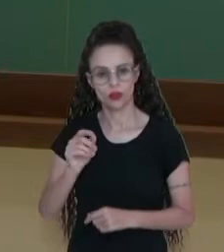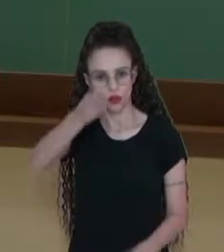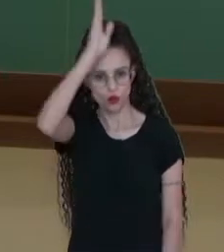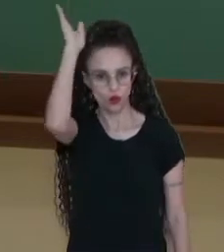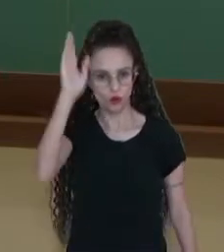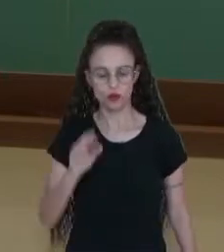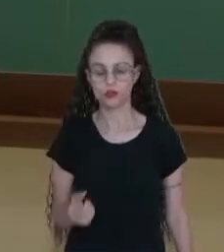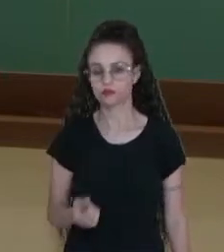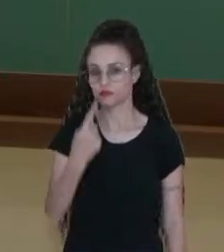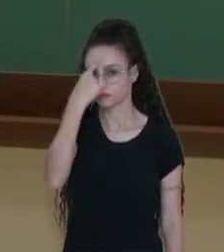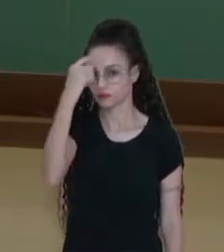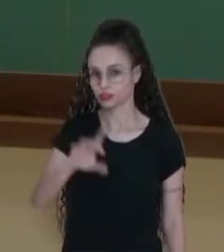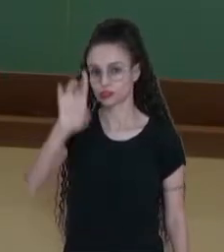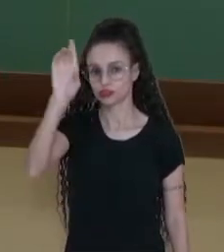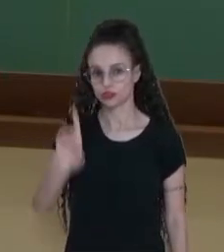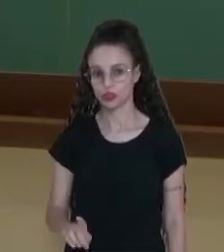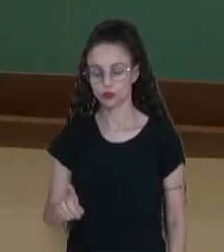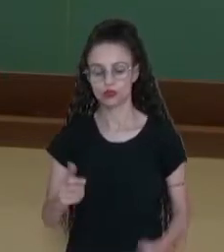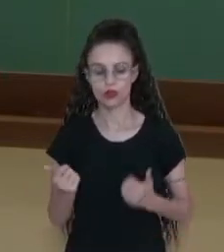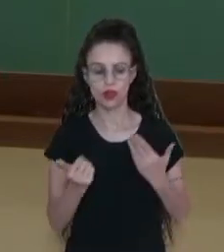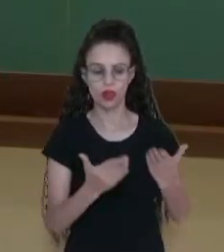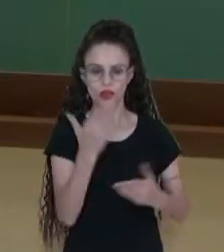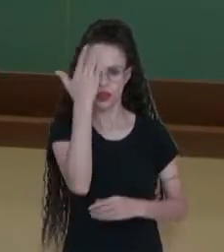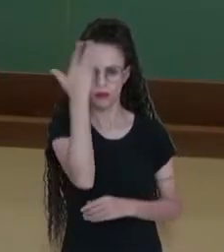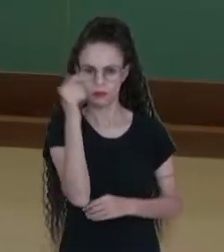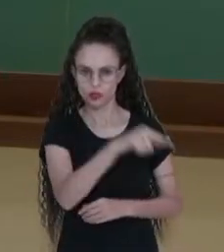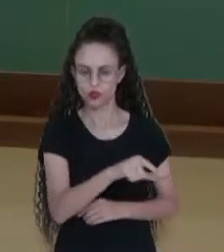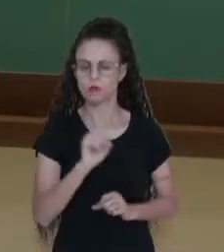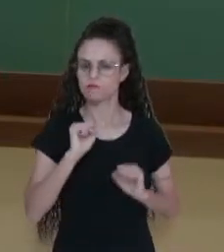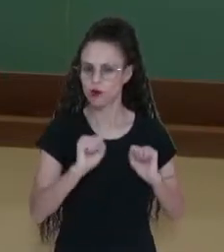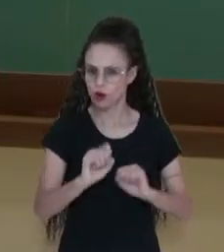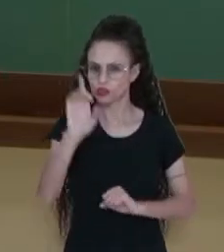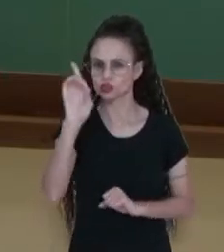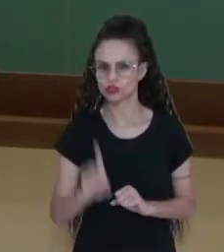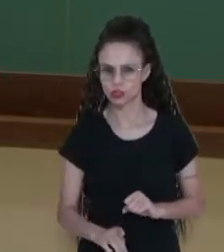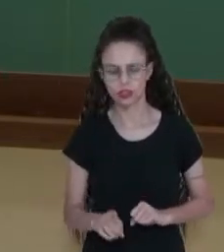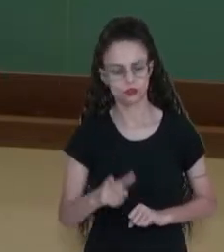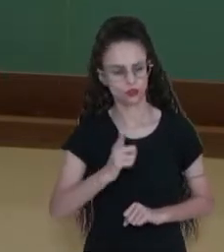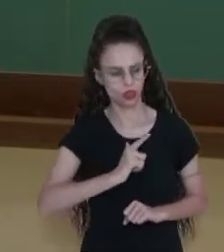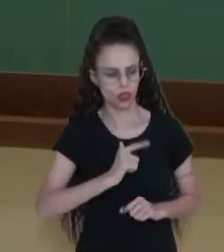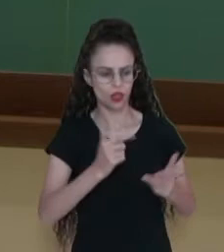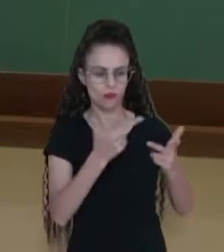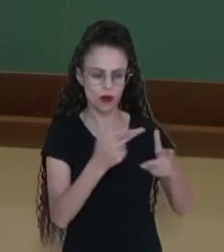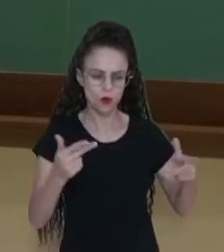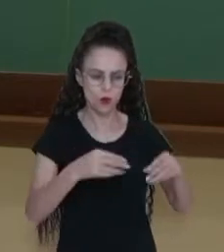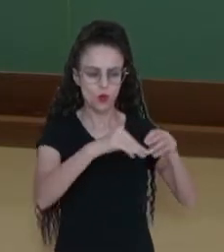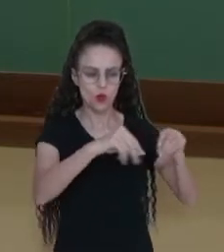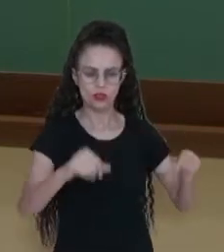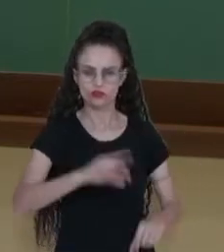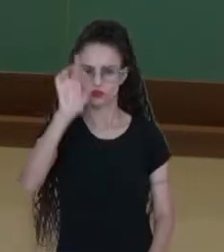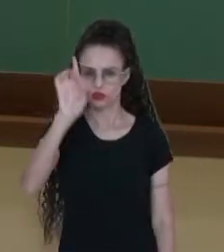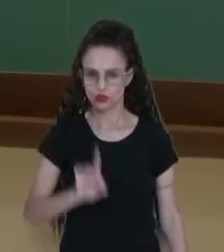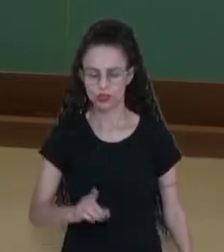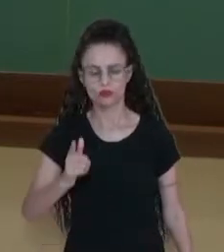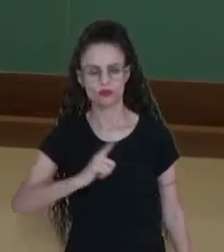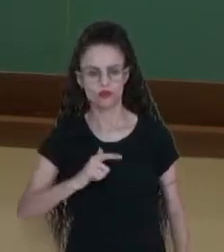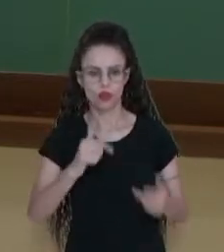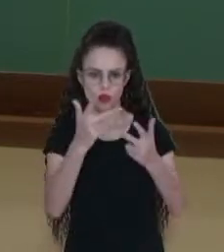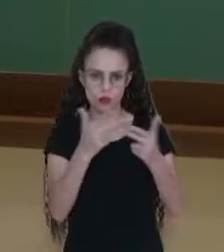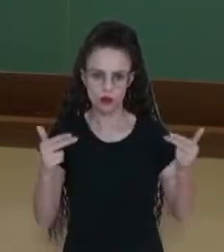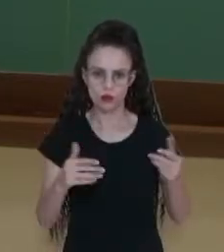inventou o direito. O direito fazia com que a pessoa tivesse o direito de possuir alguma coisa, o direito de ter